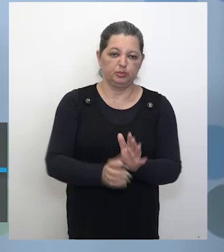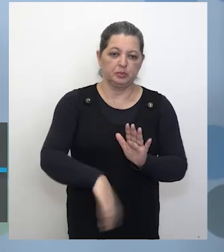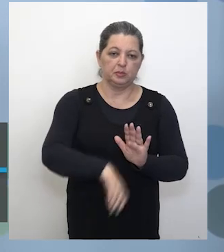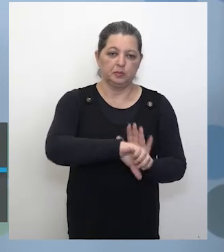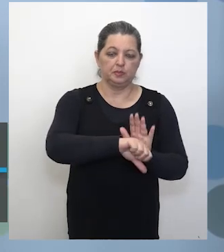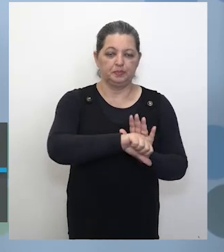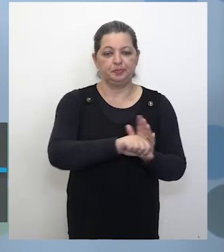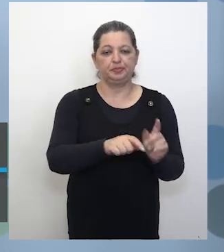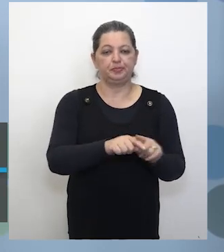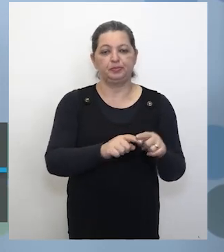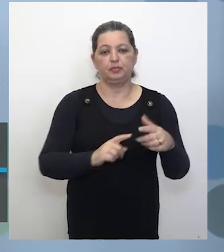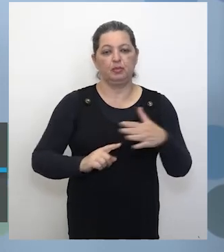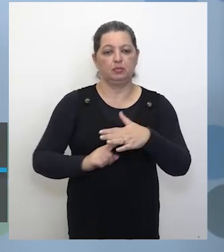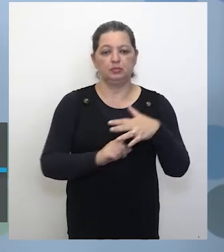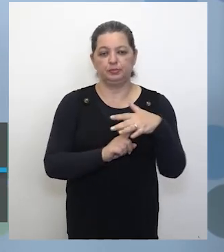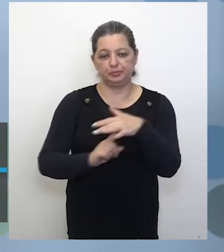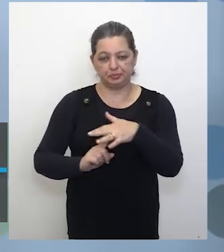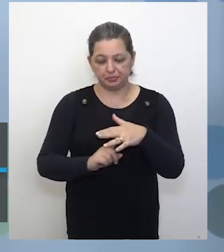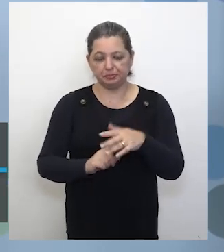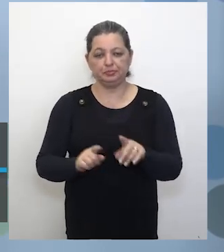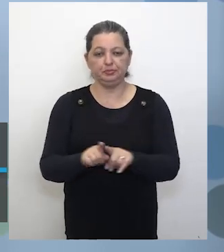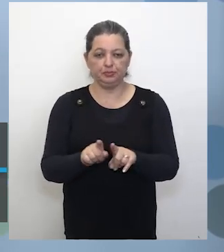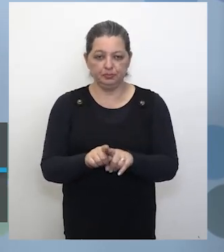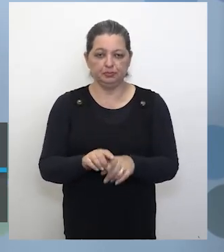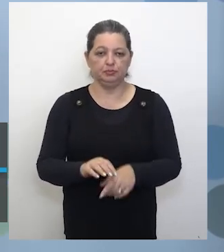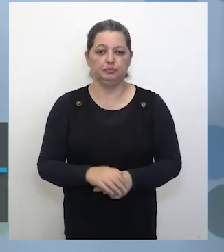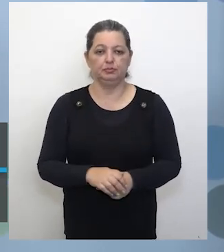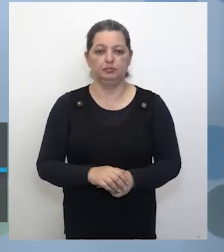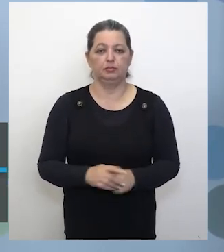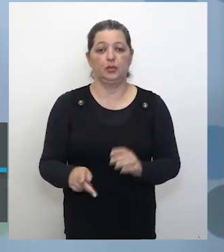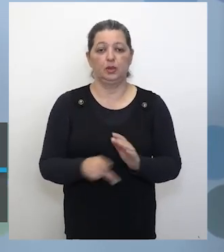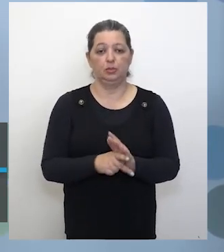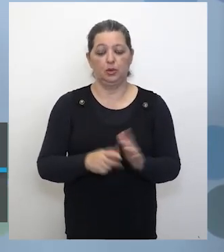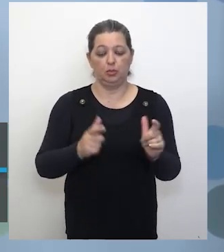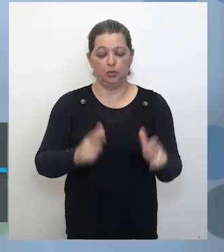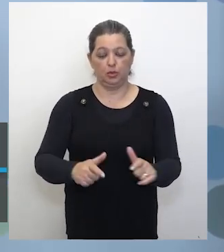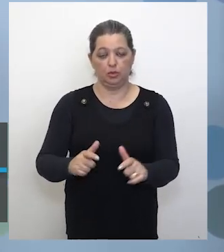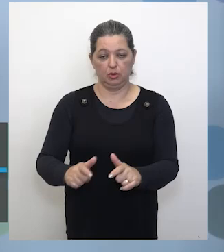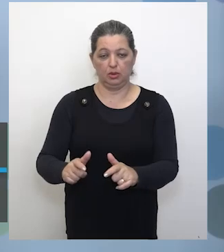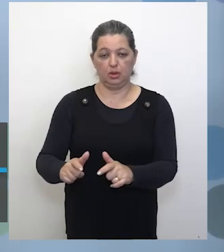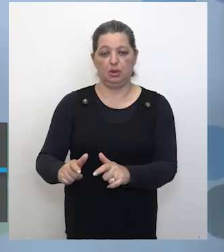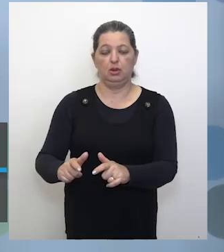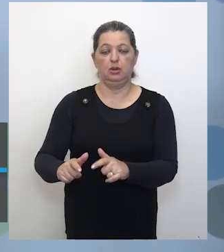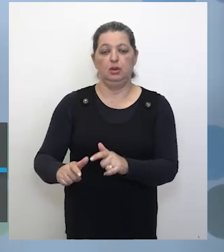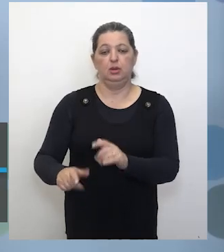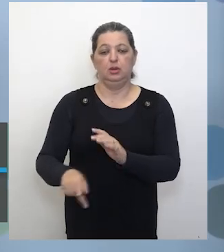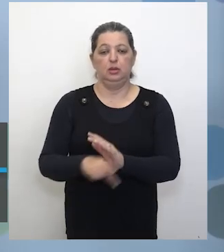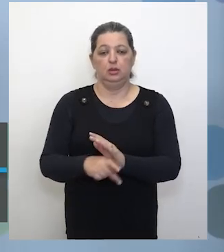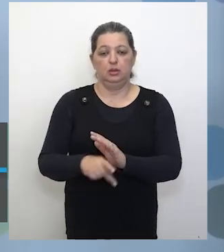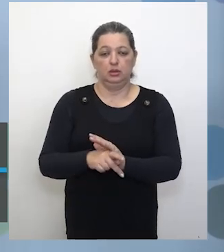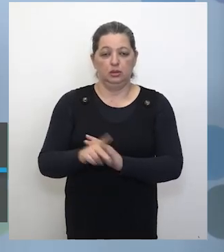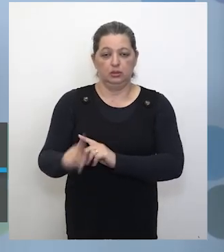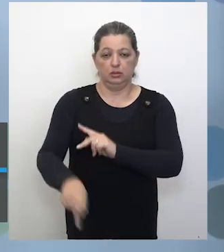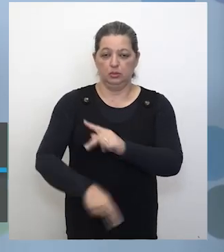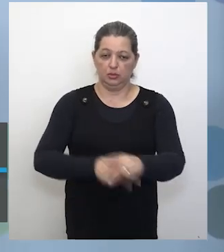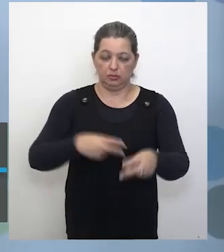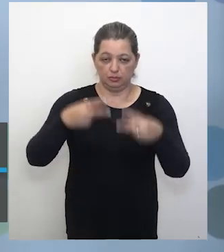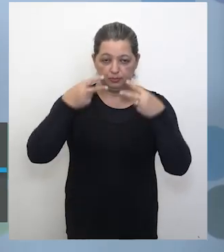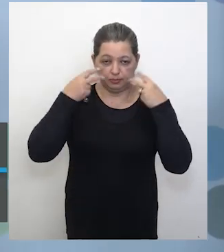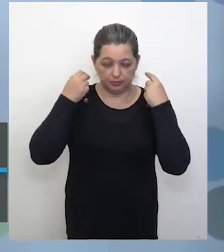feira, e nós podemos aí ultrapassar para as terras indígenas, nós estamos falando sobre o pertencimento, né, de